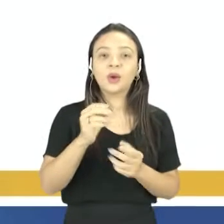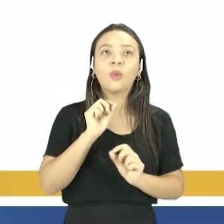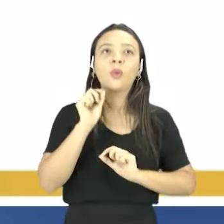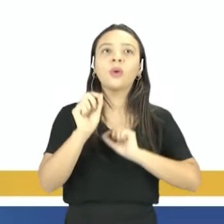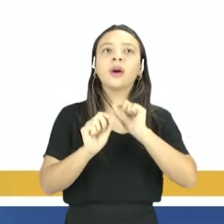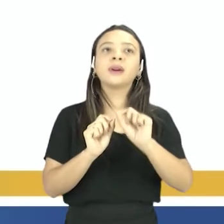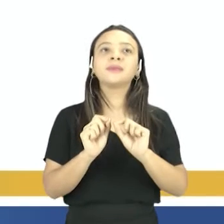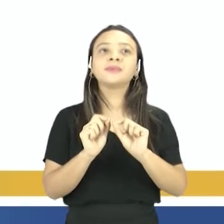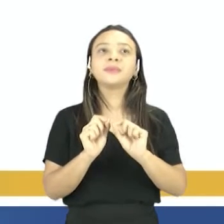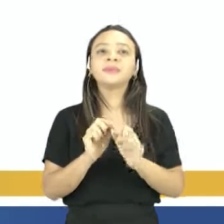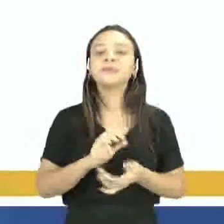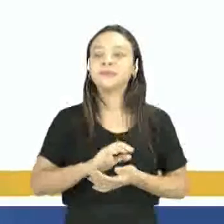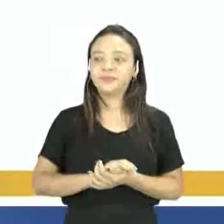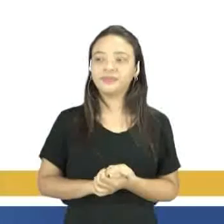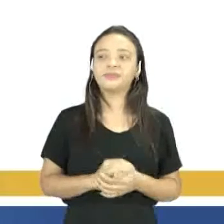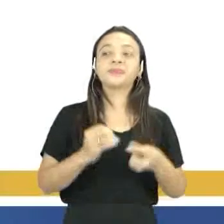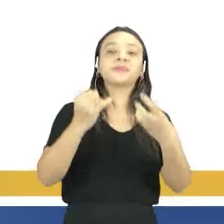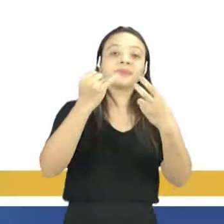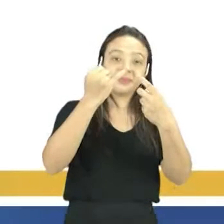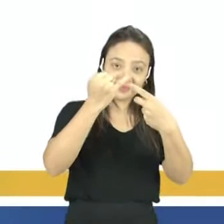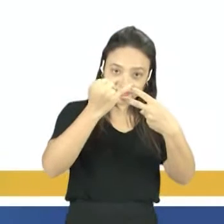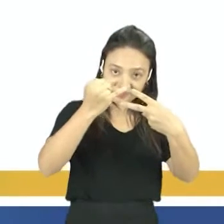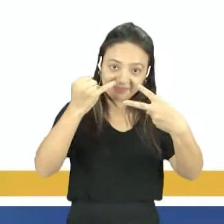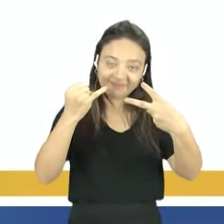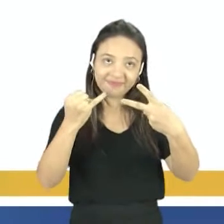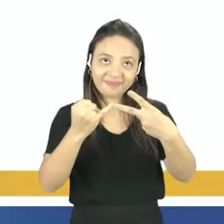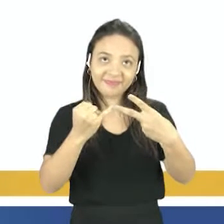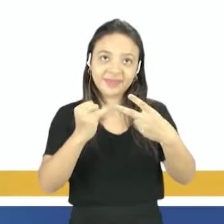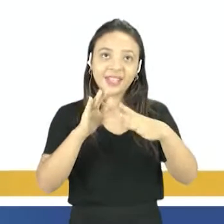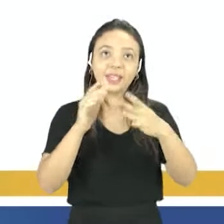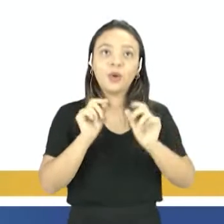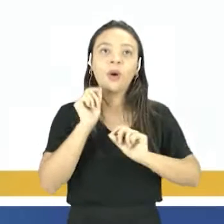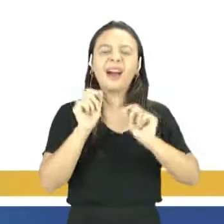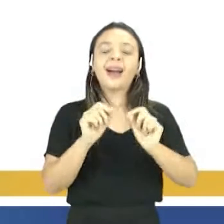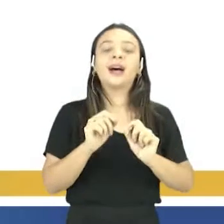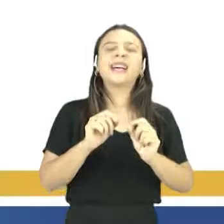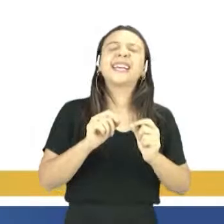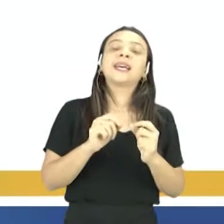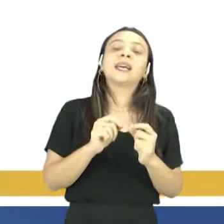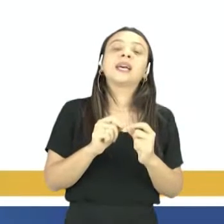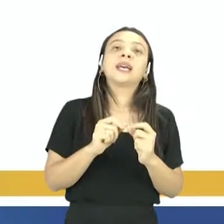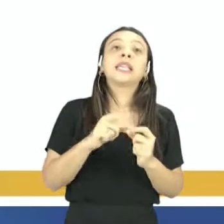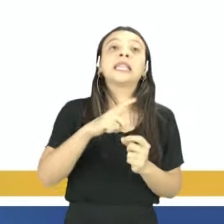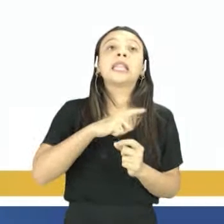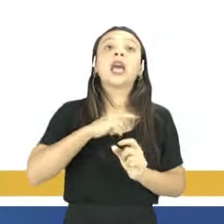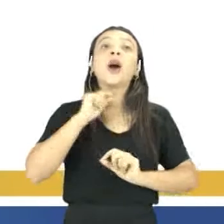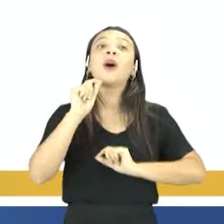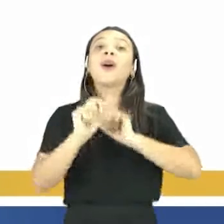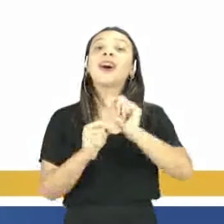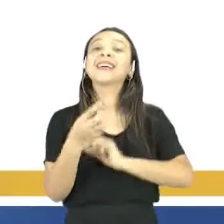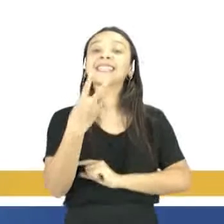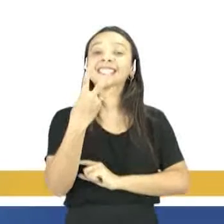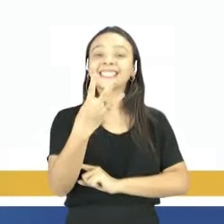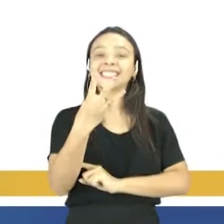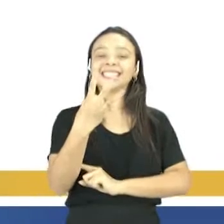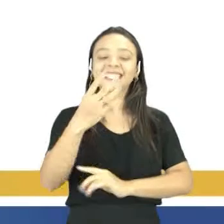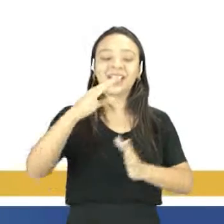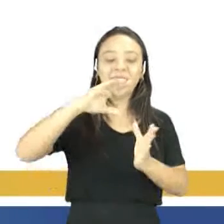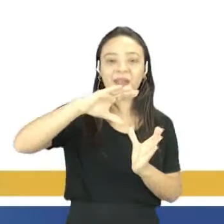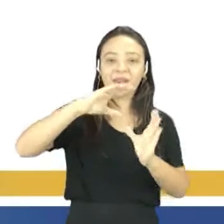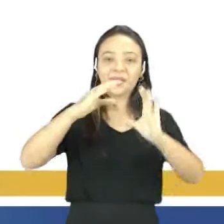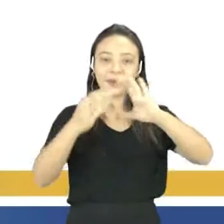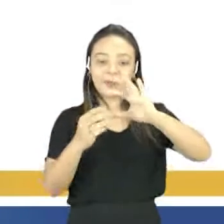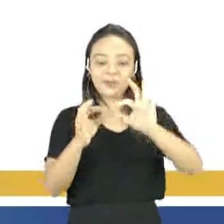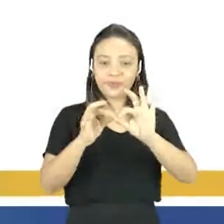Secções de figuras espaciais. As figuras geométricas espaciais possuem naturalmente 3 dimensões: